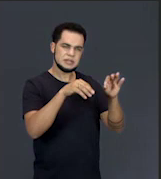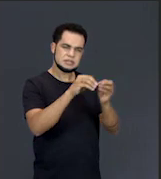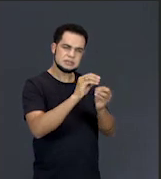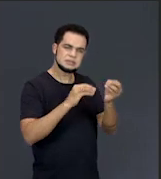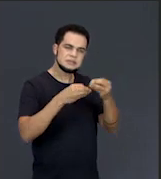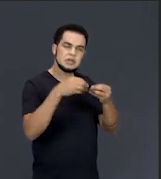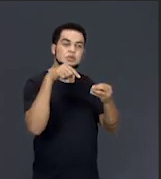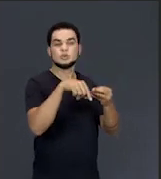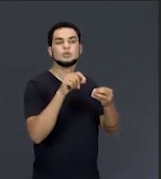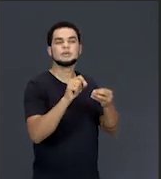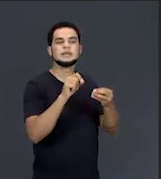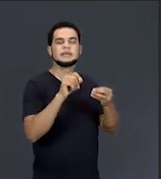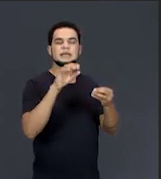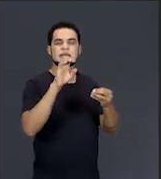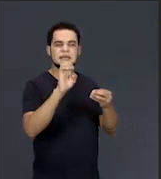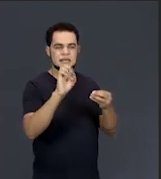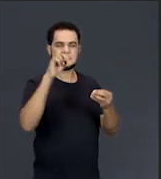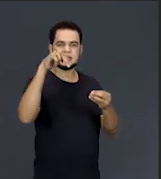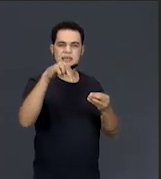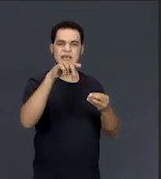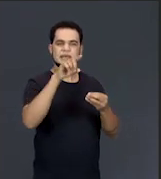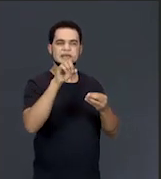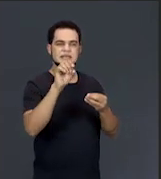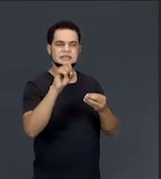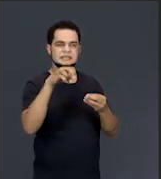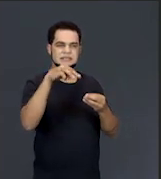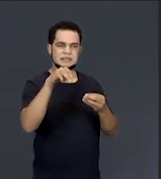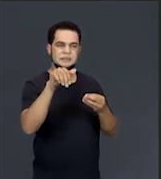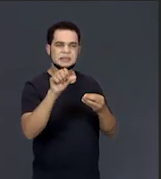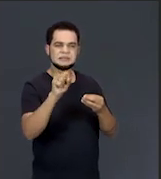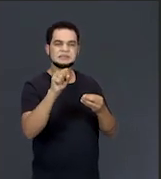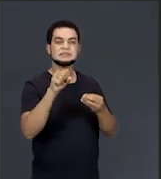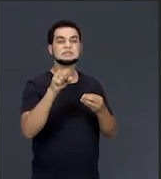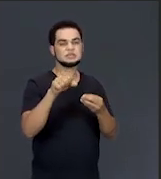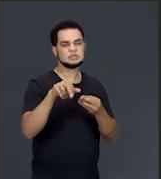nós chamamos de enzimas de restrição ou